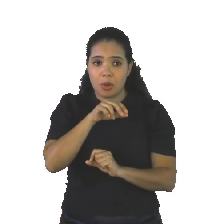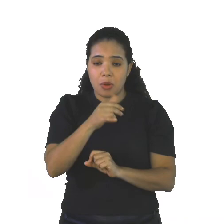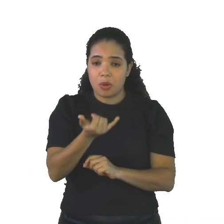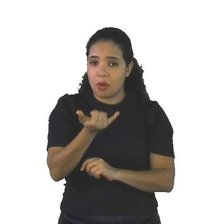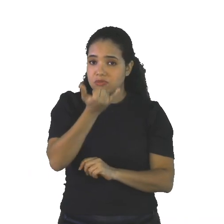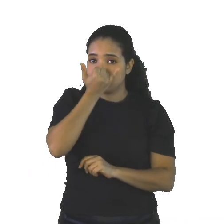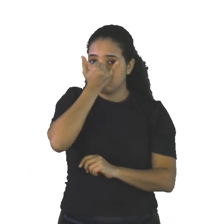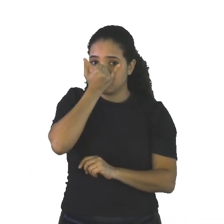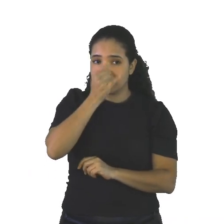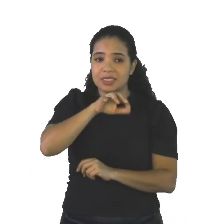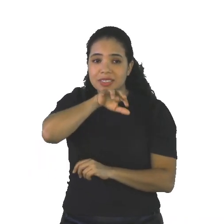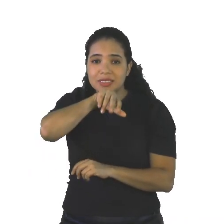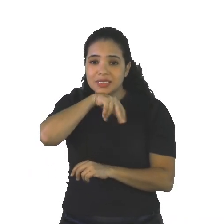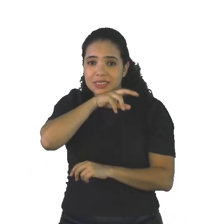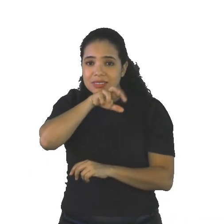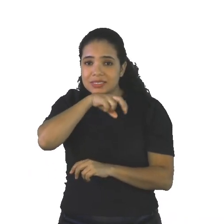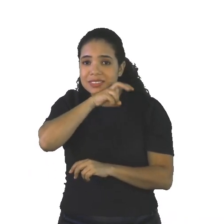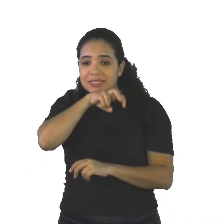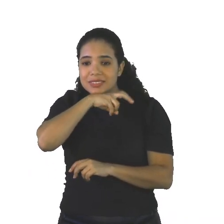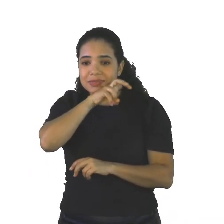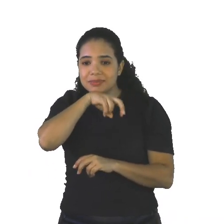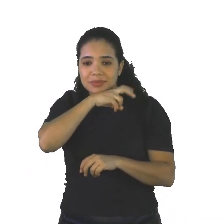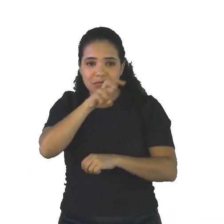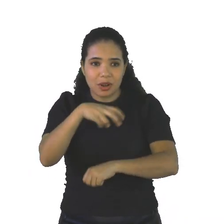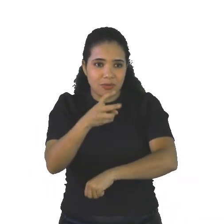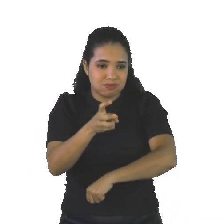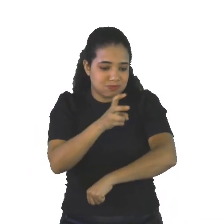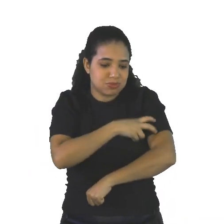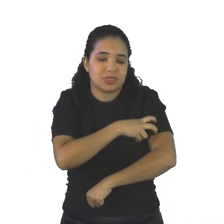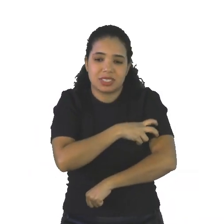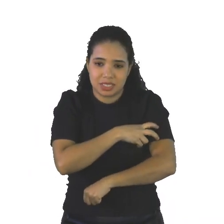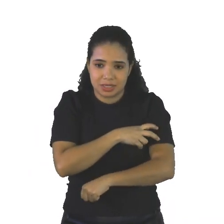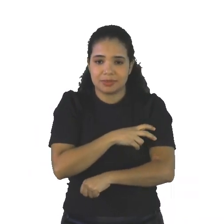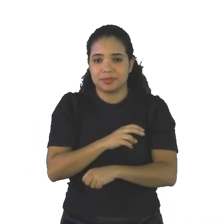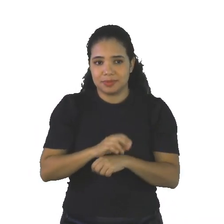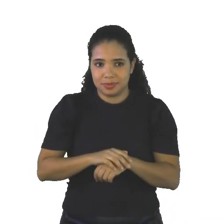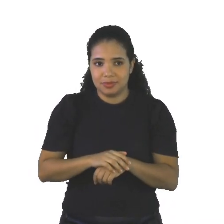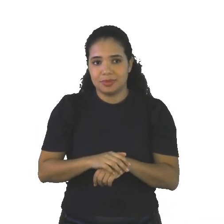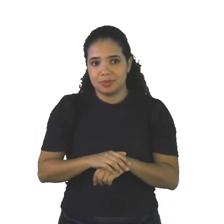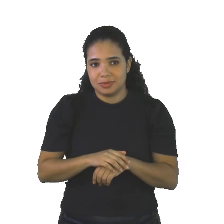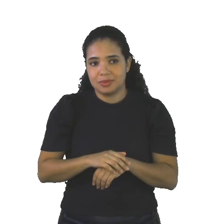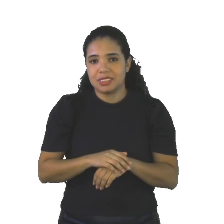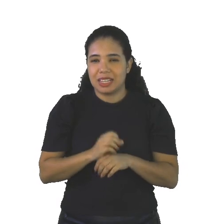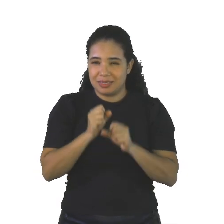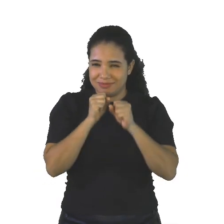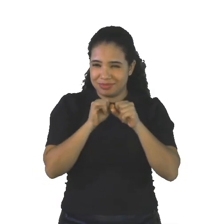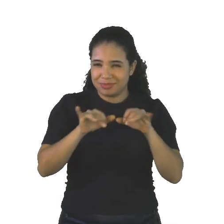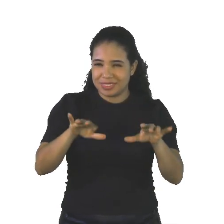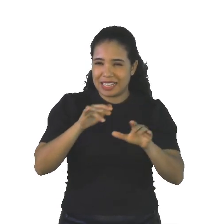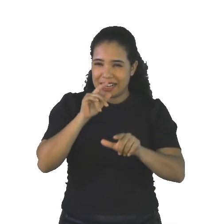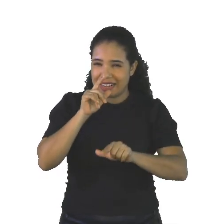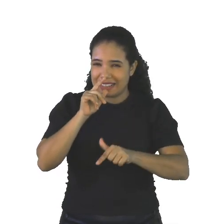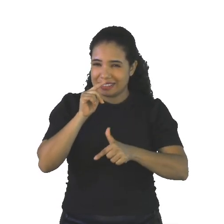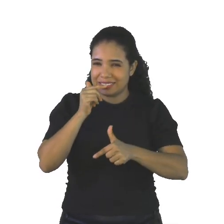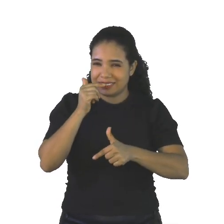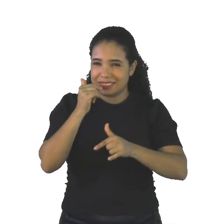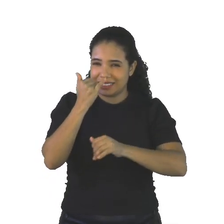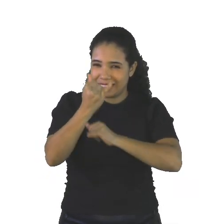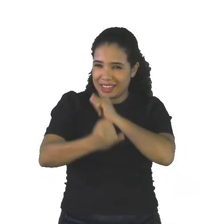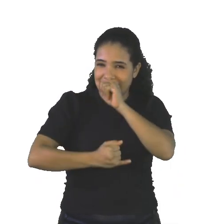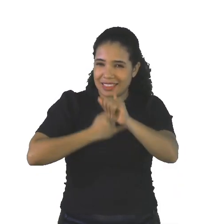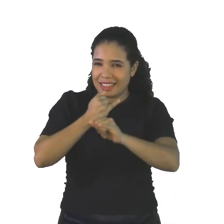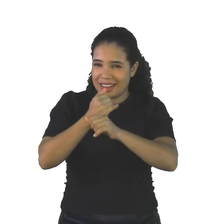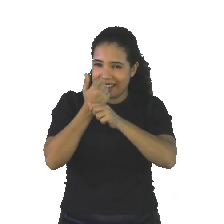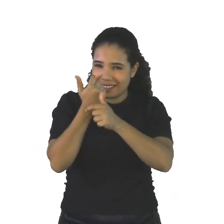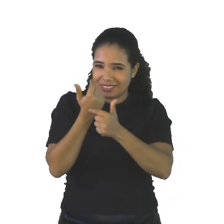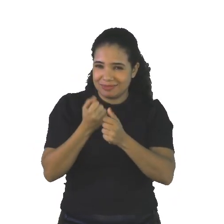resgate dela, como saiu os memes aí na internet. Quando você compra um animal silvestre, você está compactando com